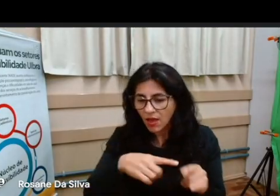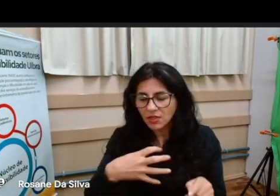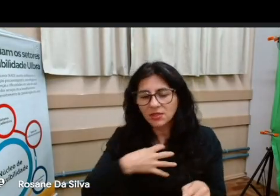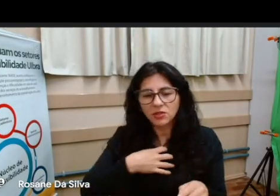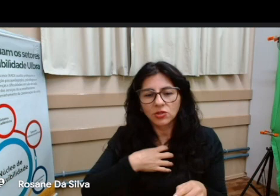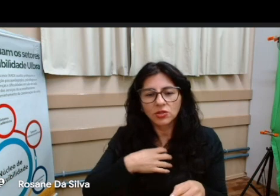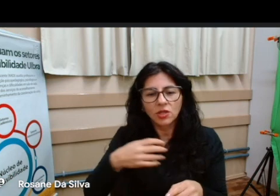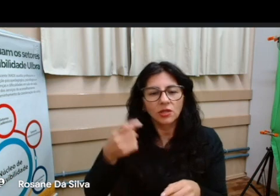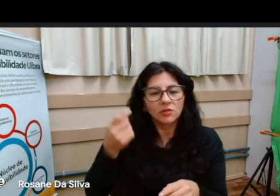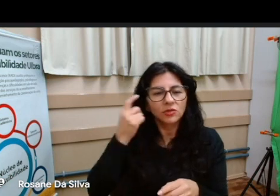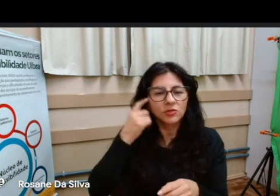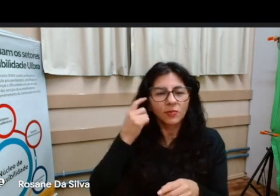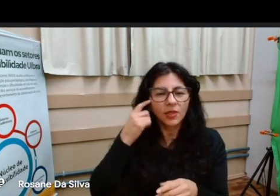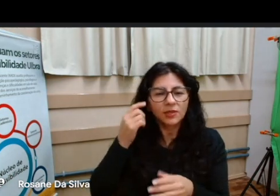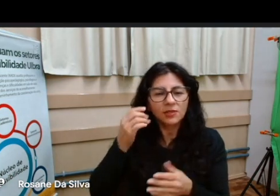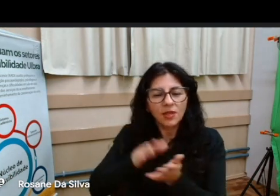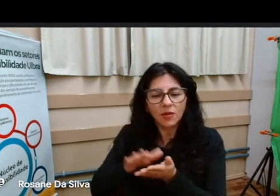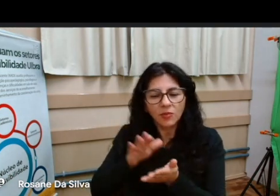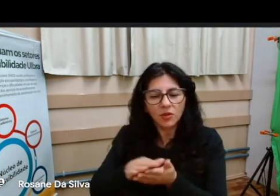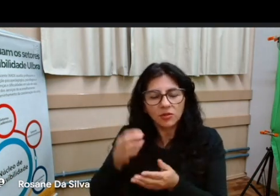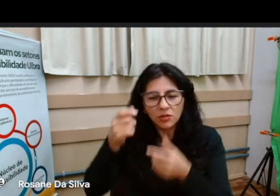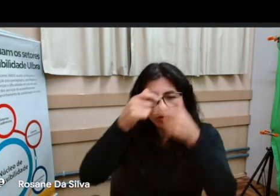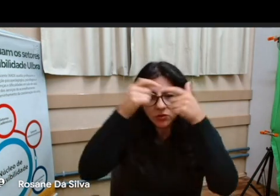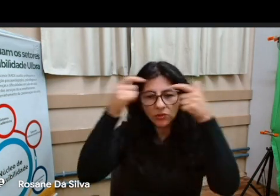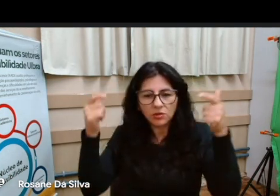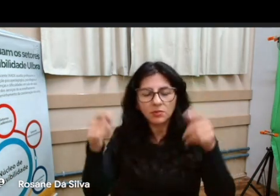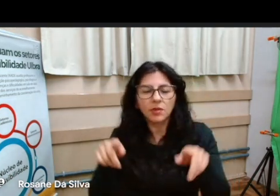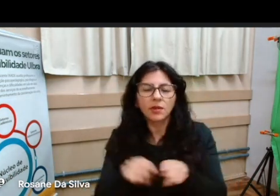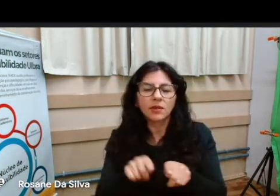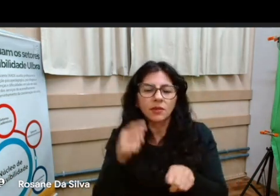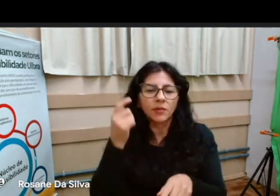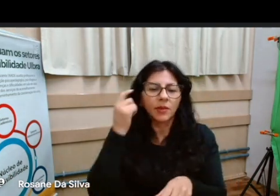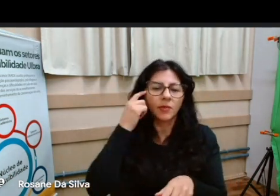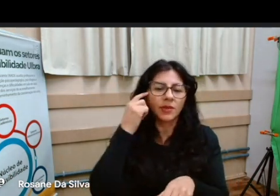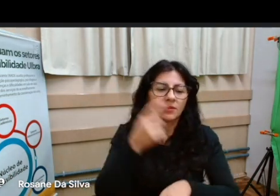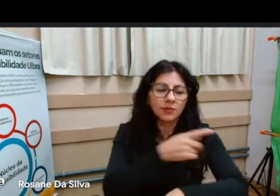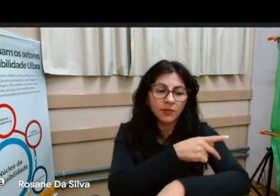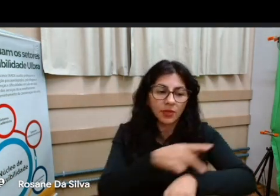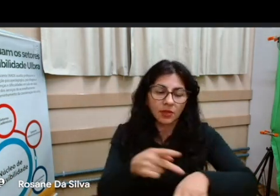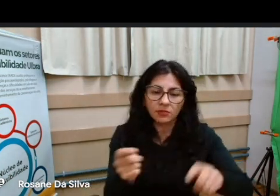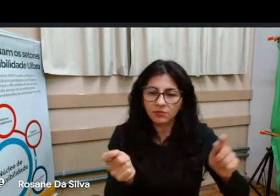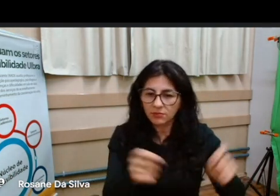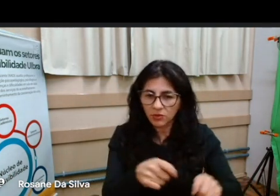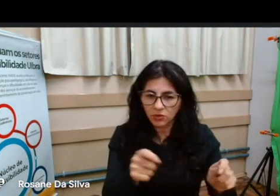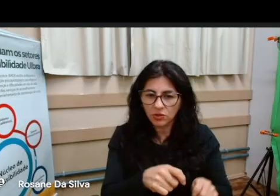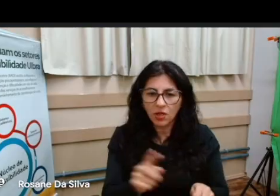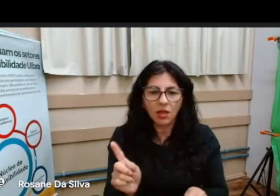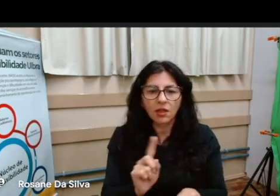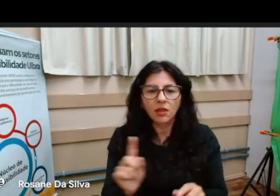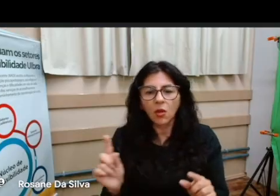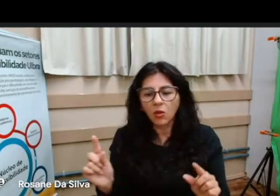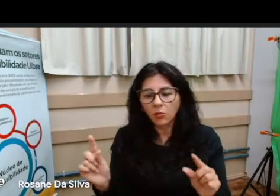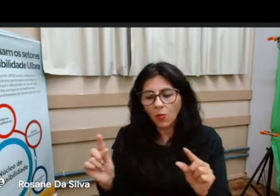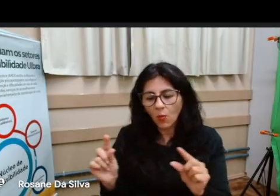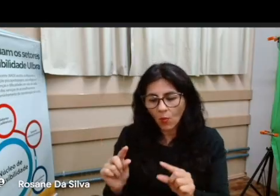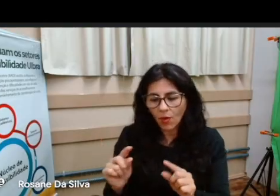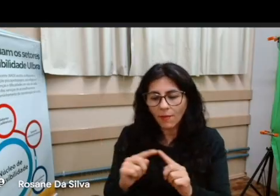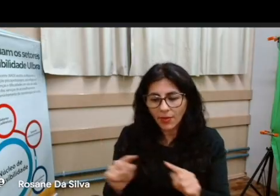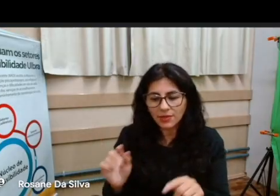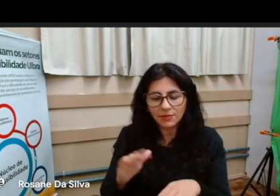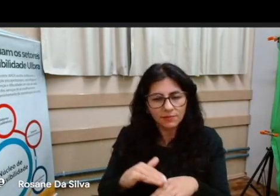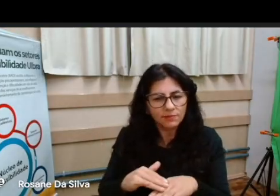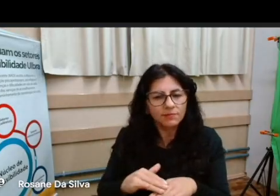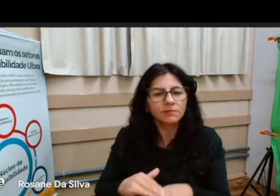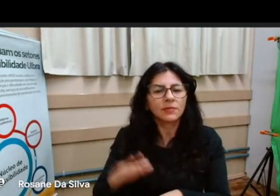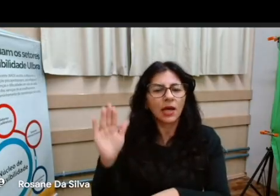de pensar a produção de conhecimento de pensar pedagogias possíveis sim não menores mas mais